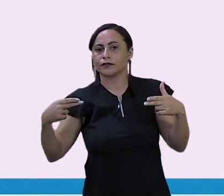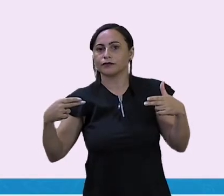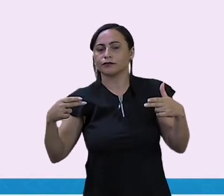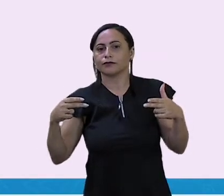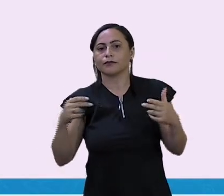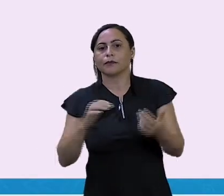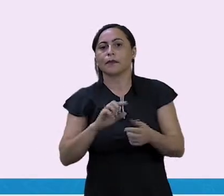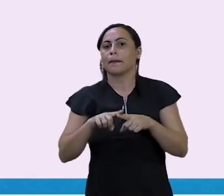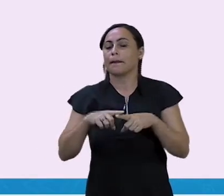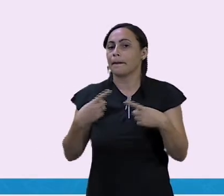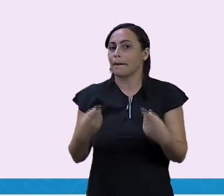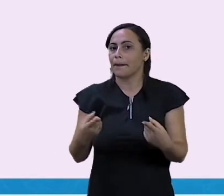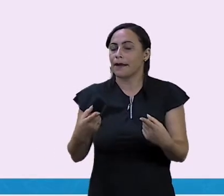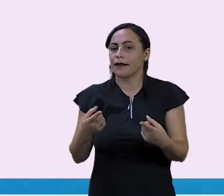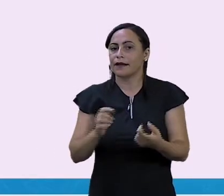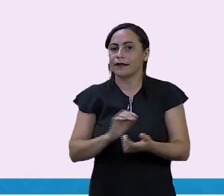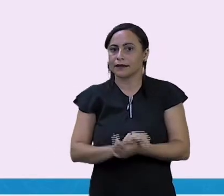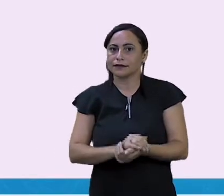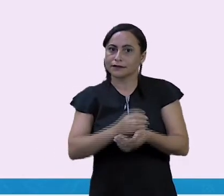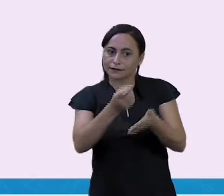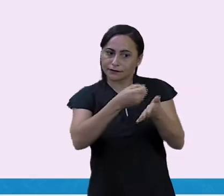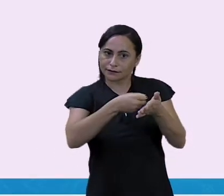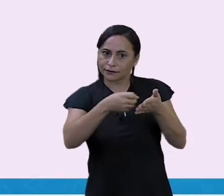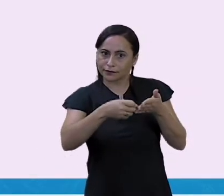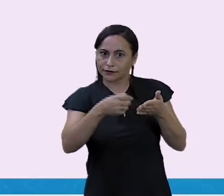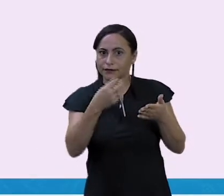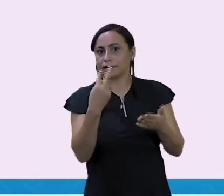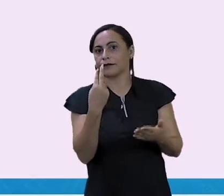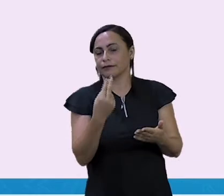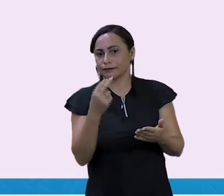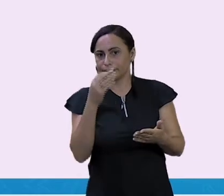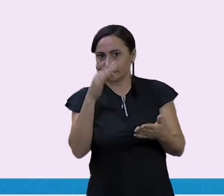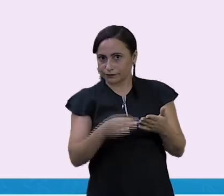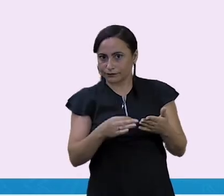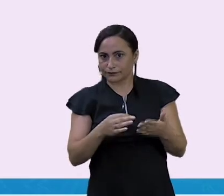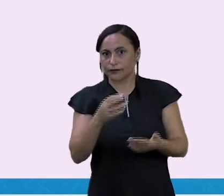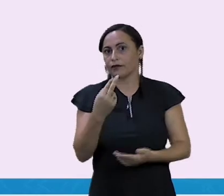conceito, o da escrita.